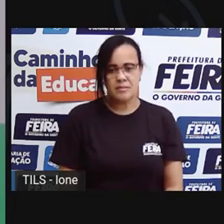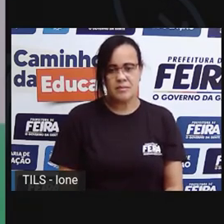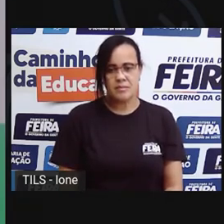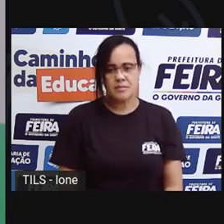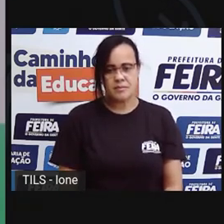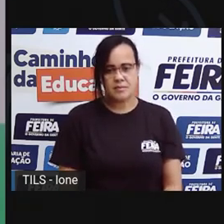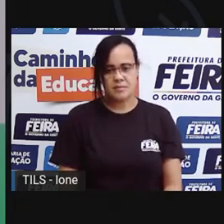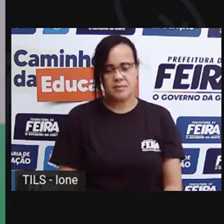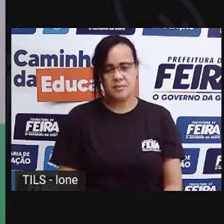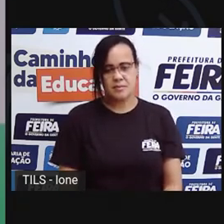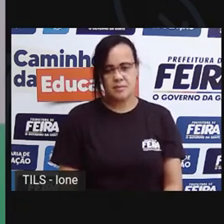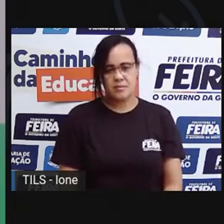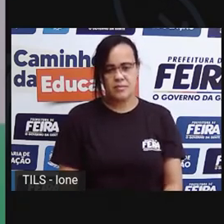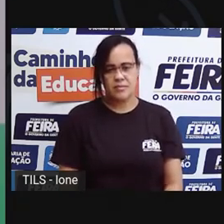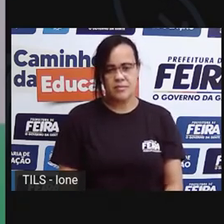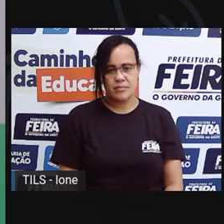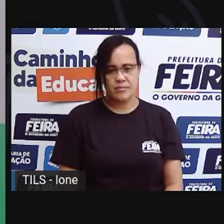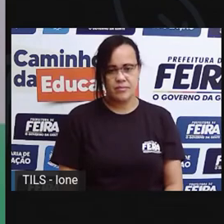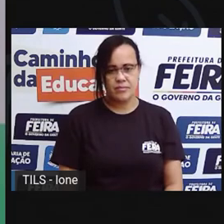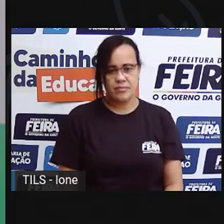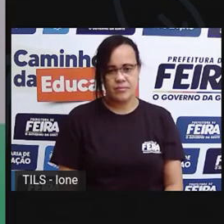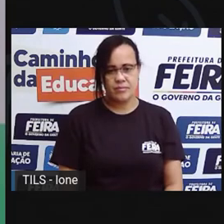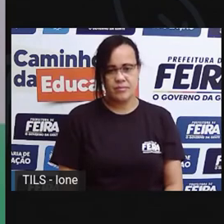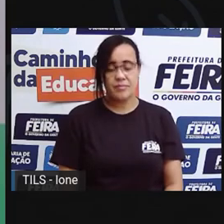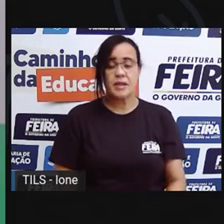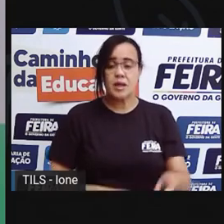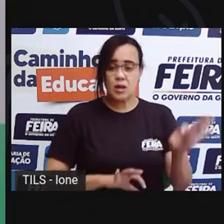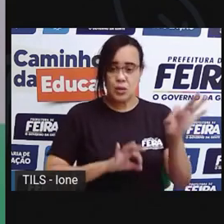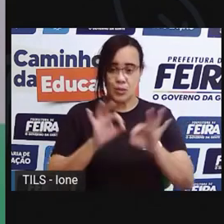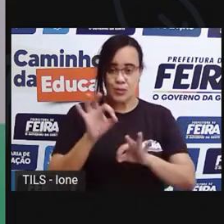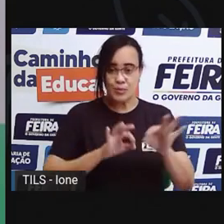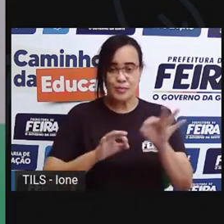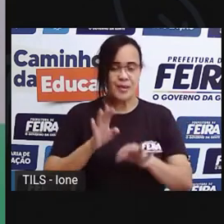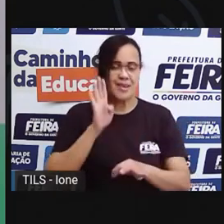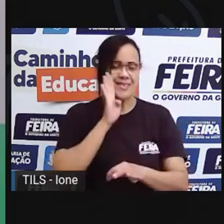Ó. Para decorar. É tão divertido